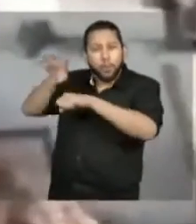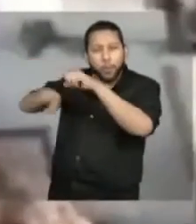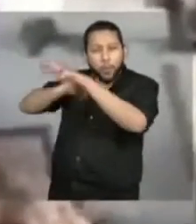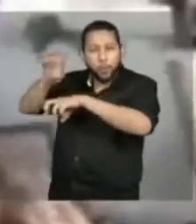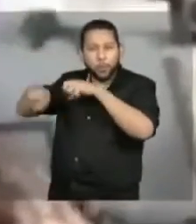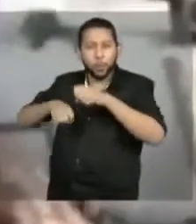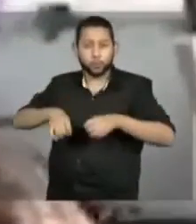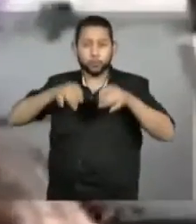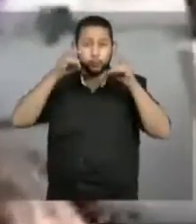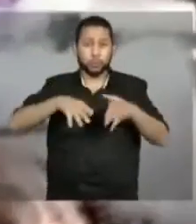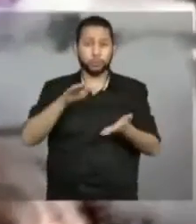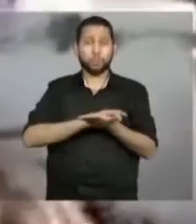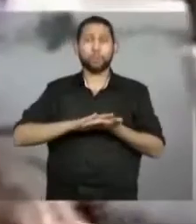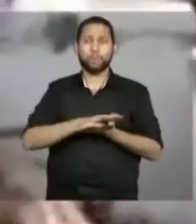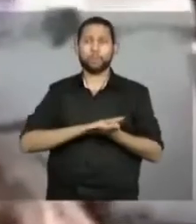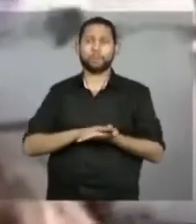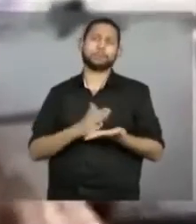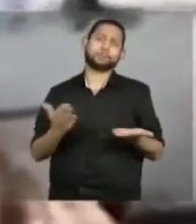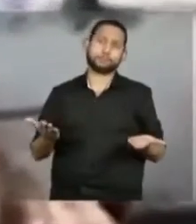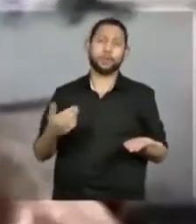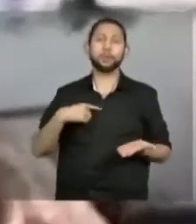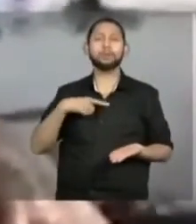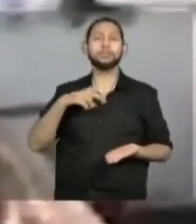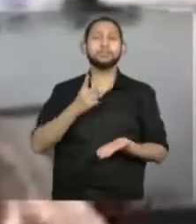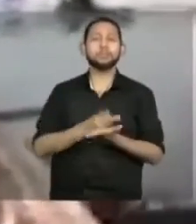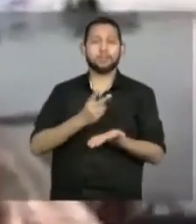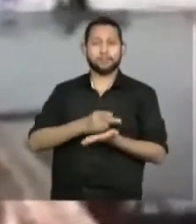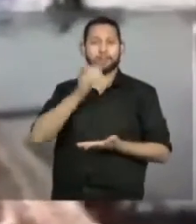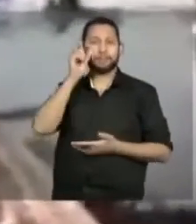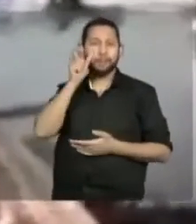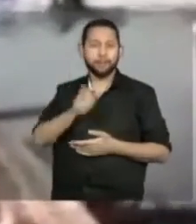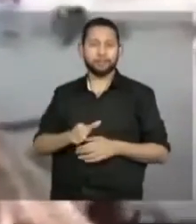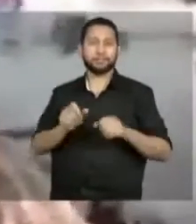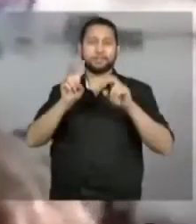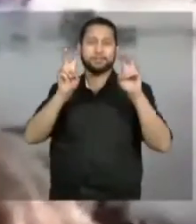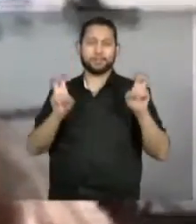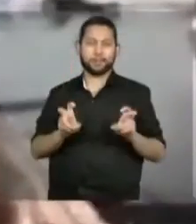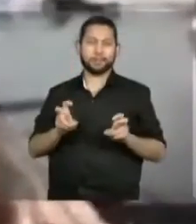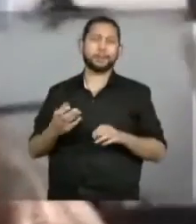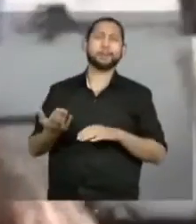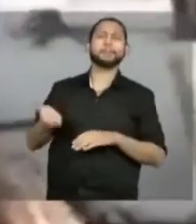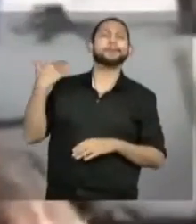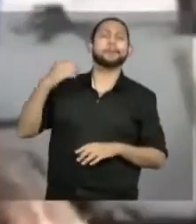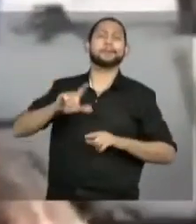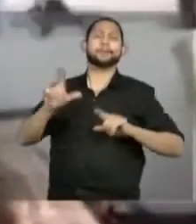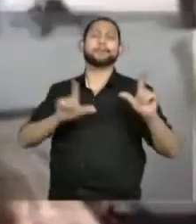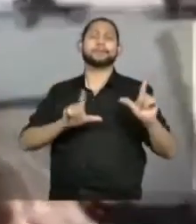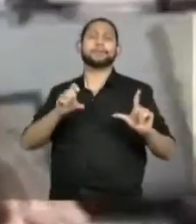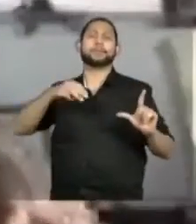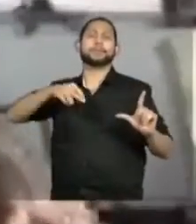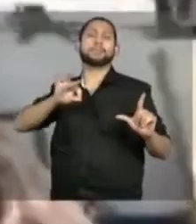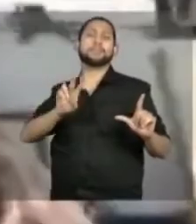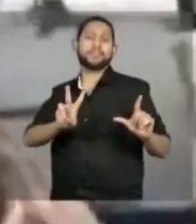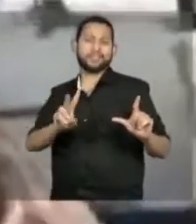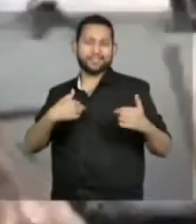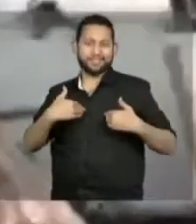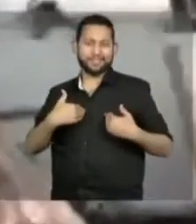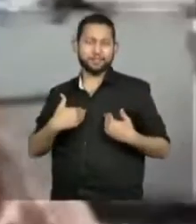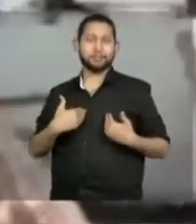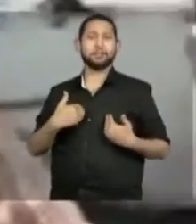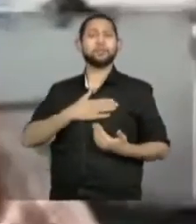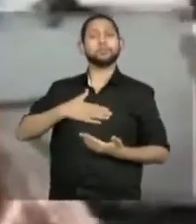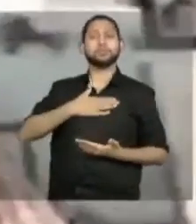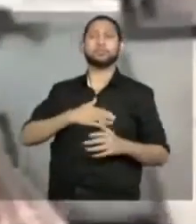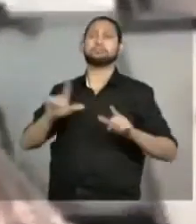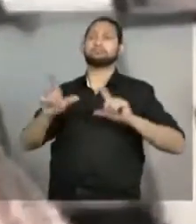de lixo. E eu sempre me interessei muito sobre esse assunto, desde a época de MTV, eu gostava de poder usar o meu lugar